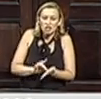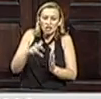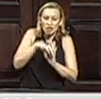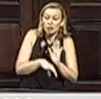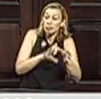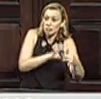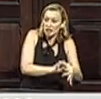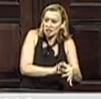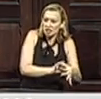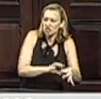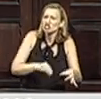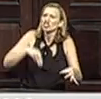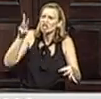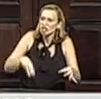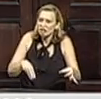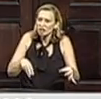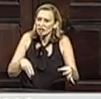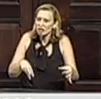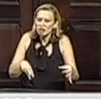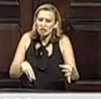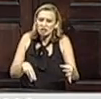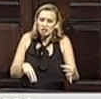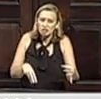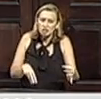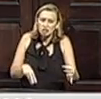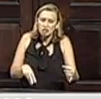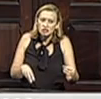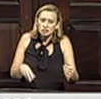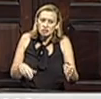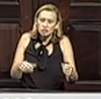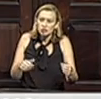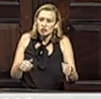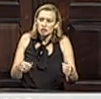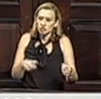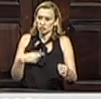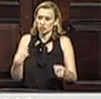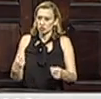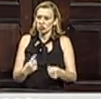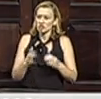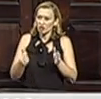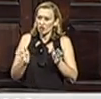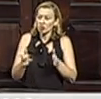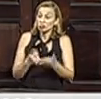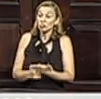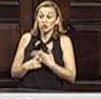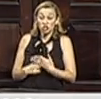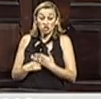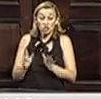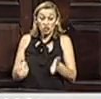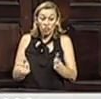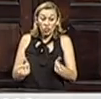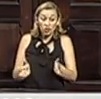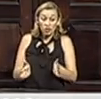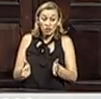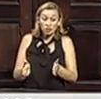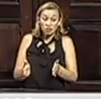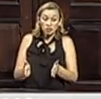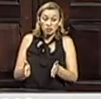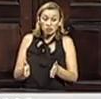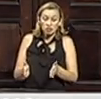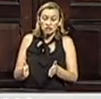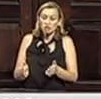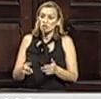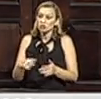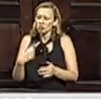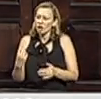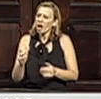emenda de alguém. Então isso é a situação que nós estamos enfrentando agora. Que esse destaque do deputado Flávio Serafini, aprovado,